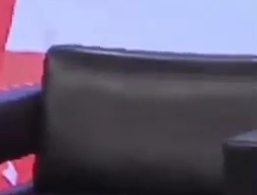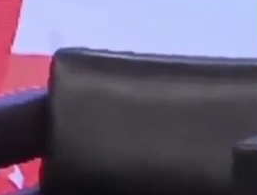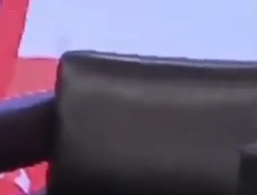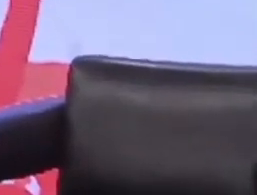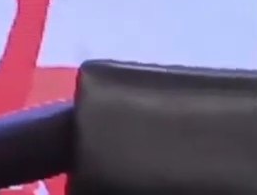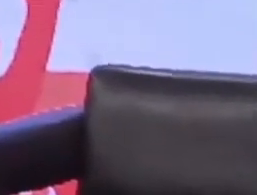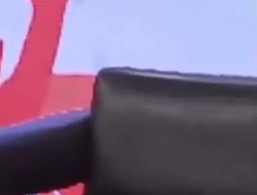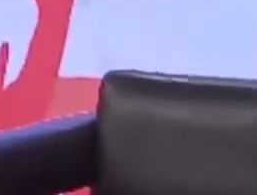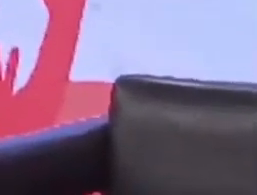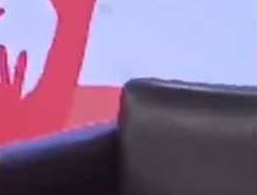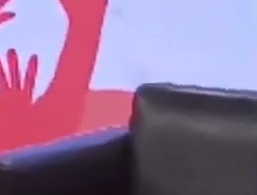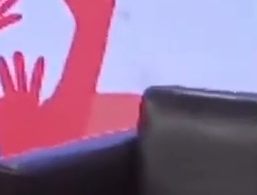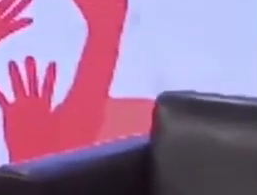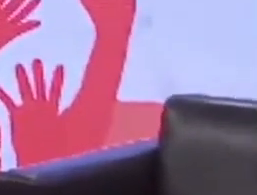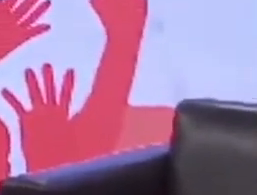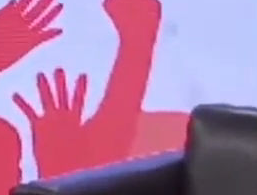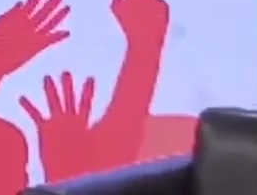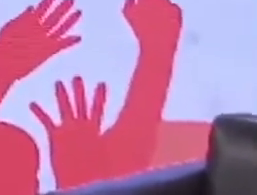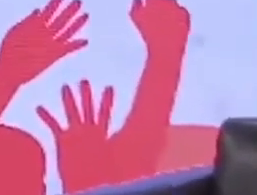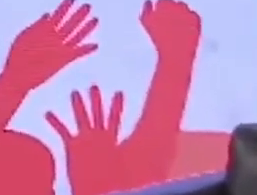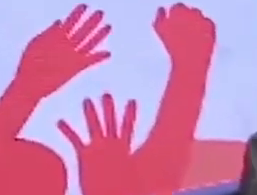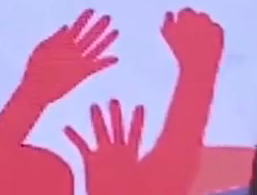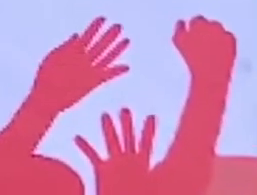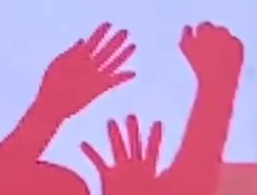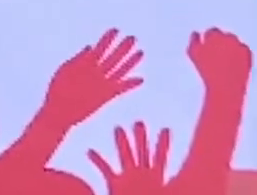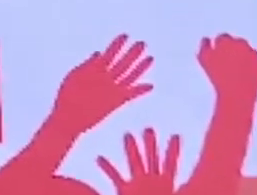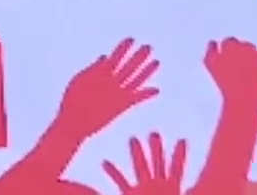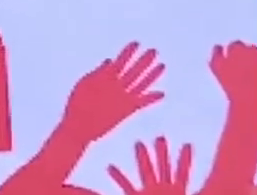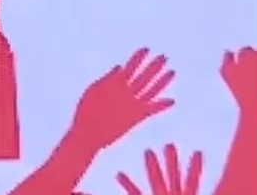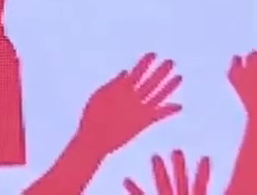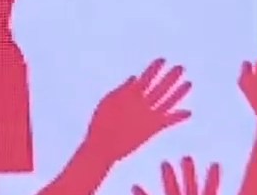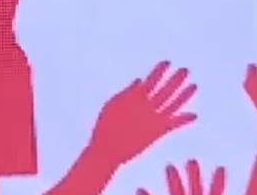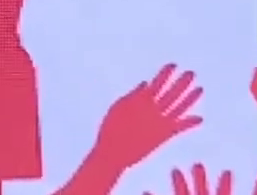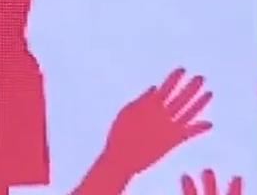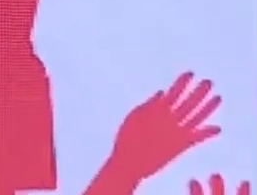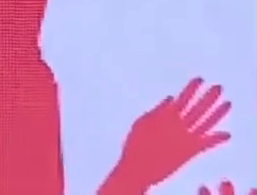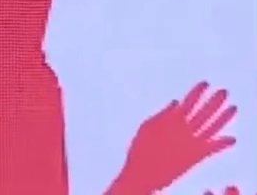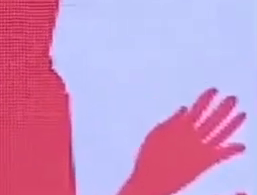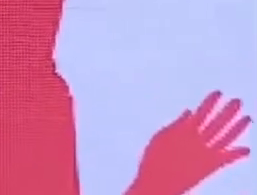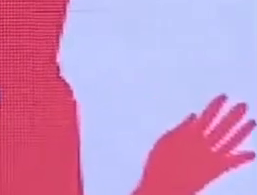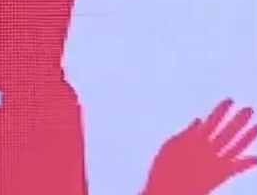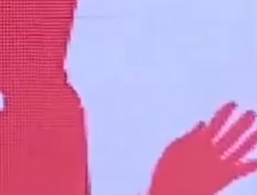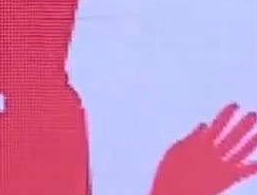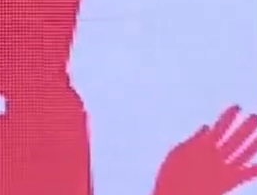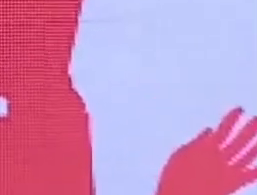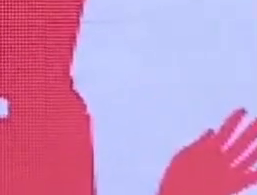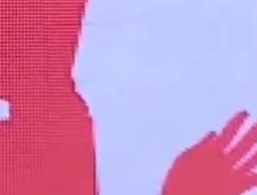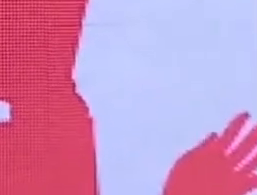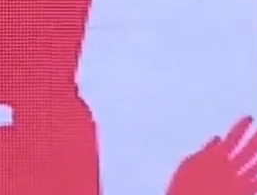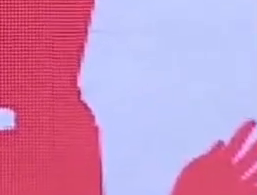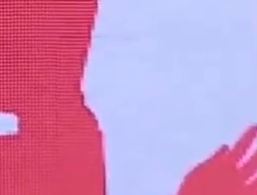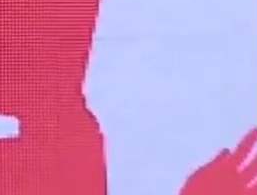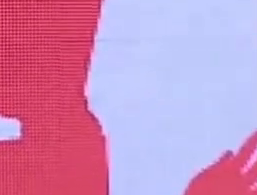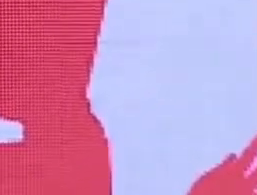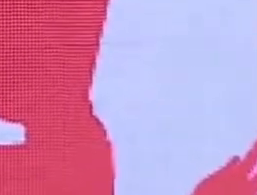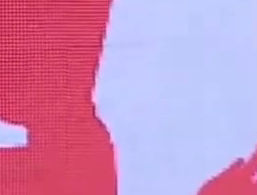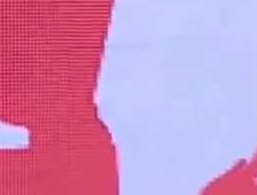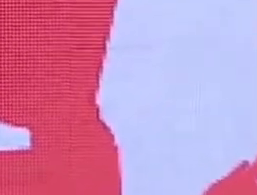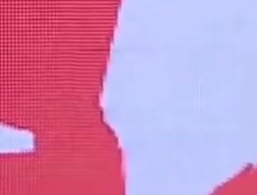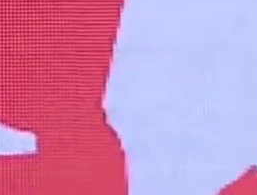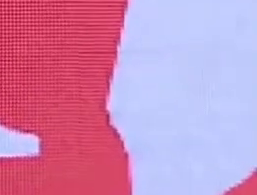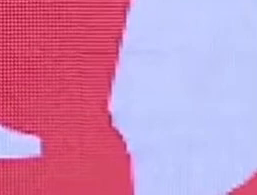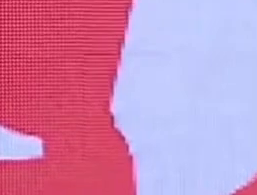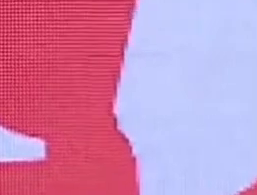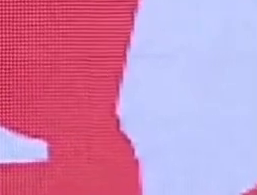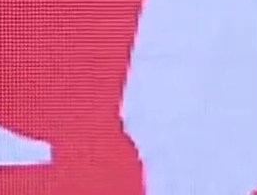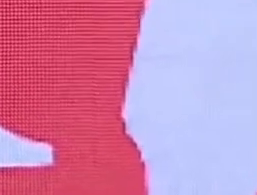Boa noite, companheiros, companheiras. Uma alegria estar aqui nesse momento. Então, eu sou Sérgio Nobre. Hoje eu estou